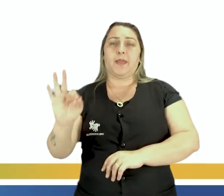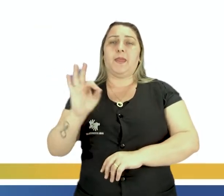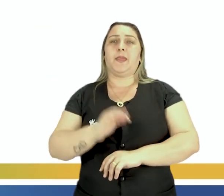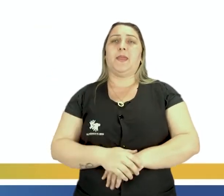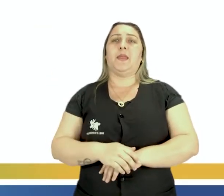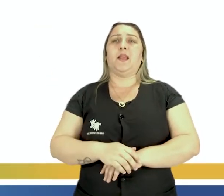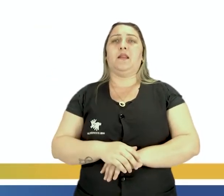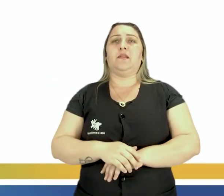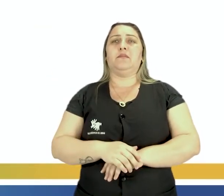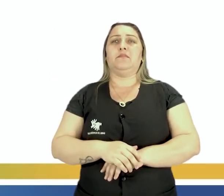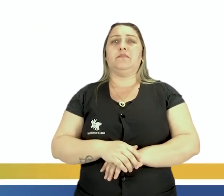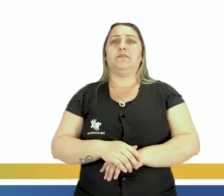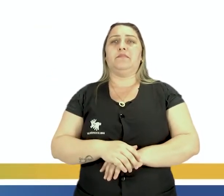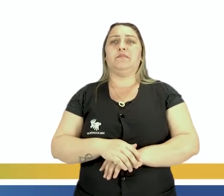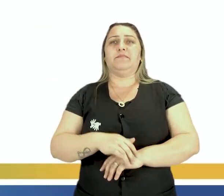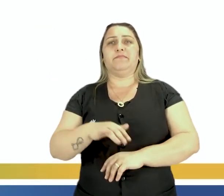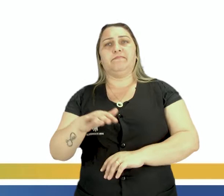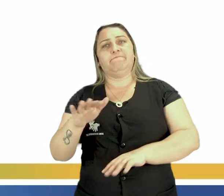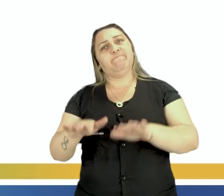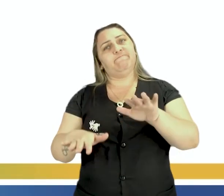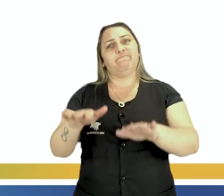Sometimes, às vezes.